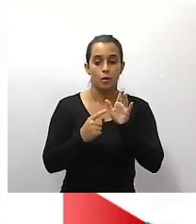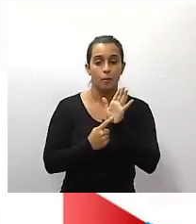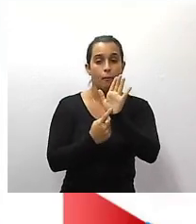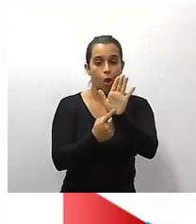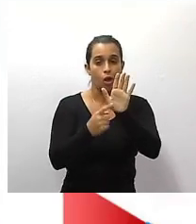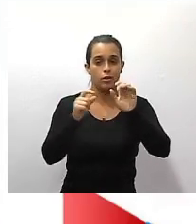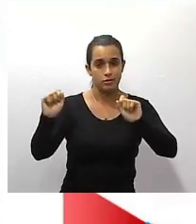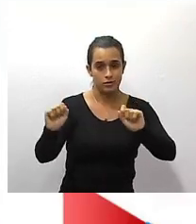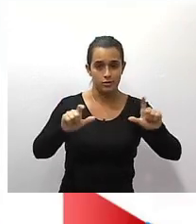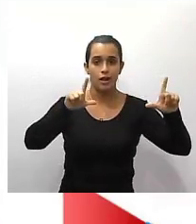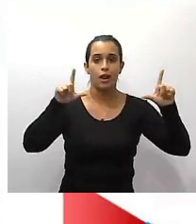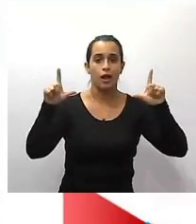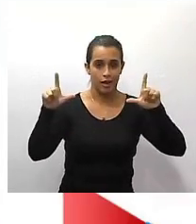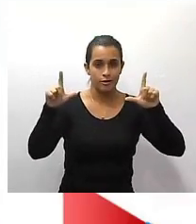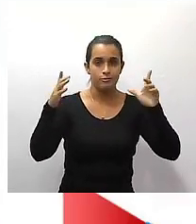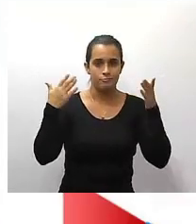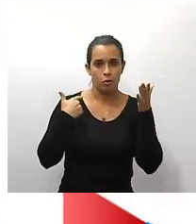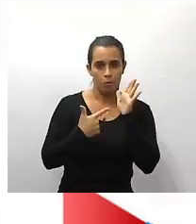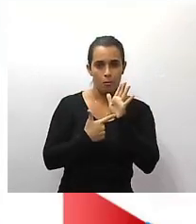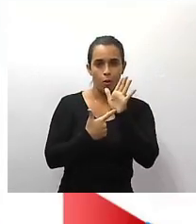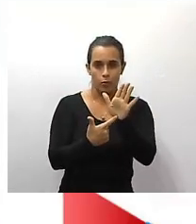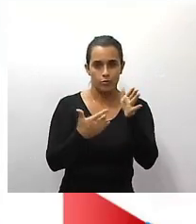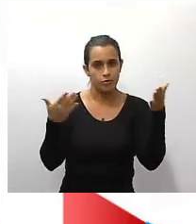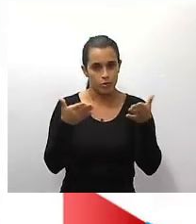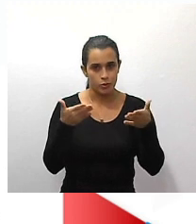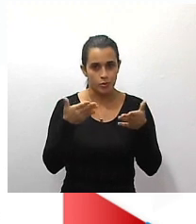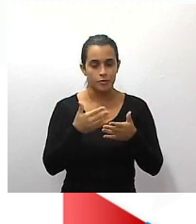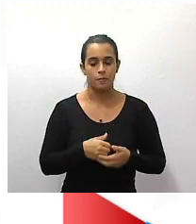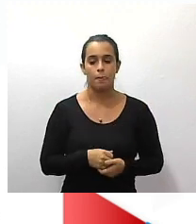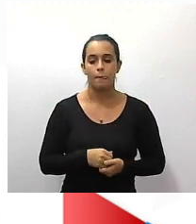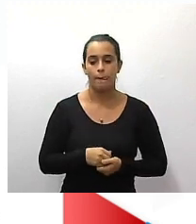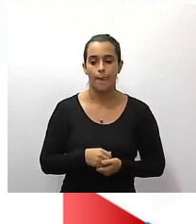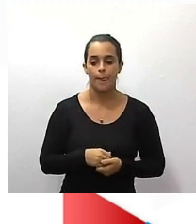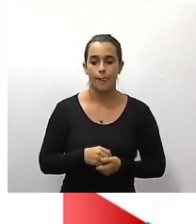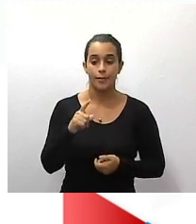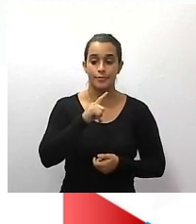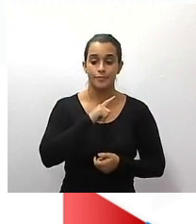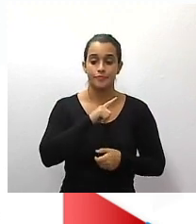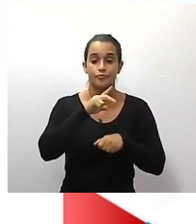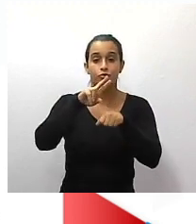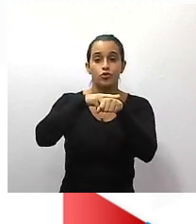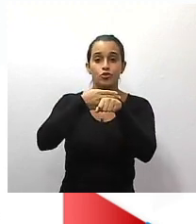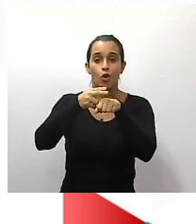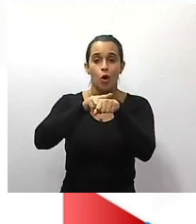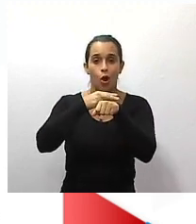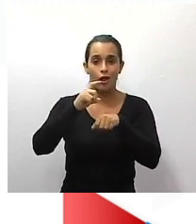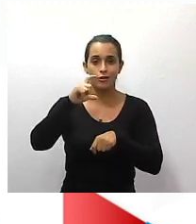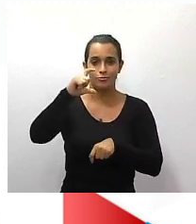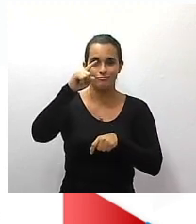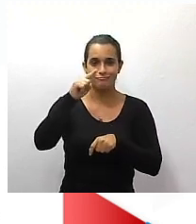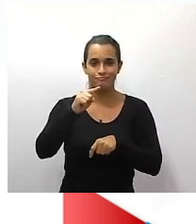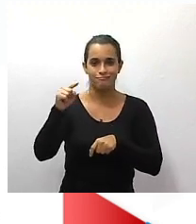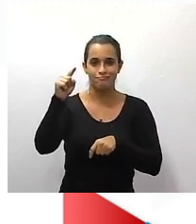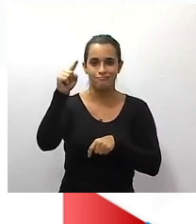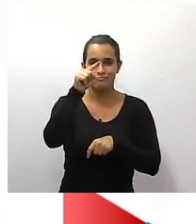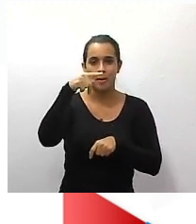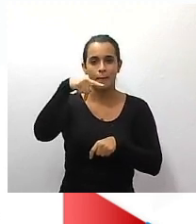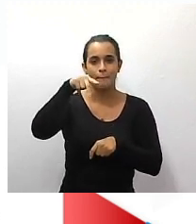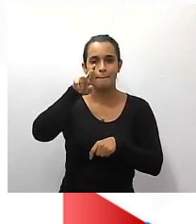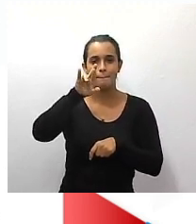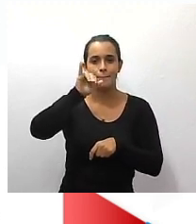ainda resistiu ao tempo, tá bom? Essa daí, ó, que é o aqueduto, onde a sociedade que não estava próxima a